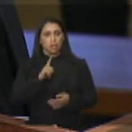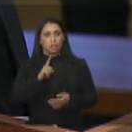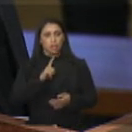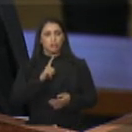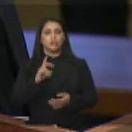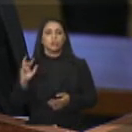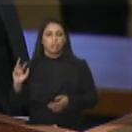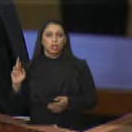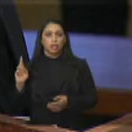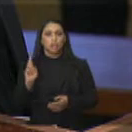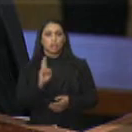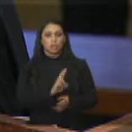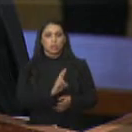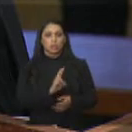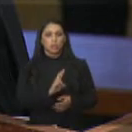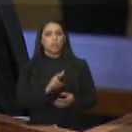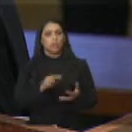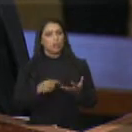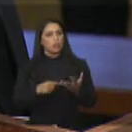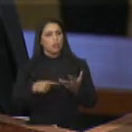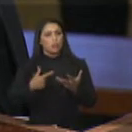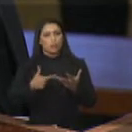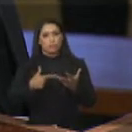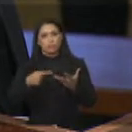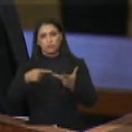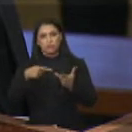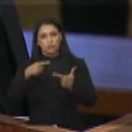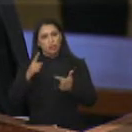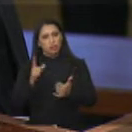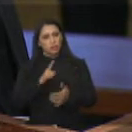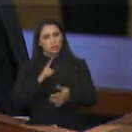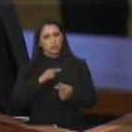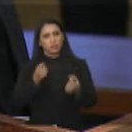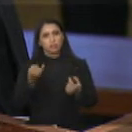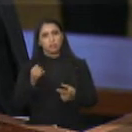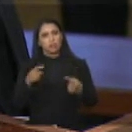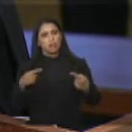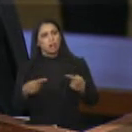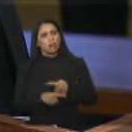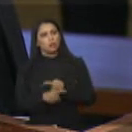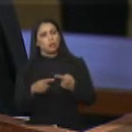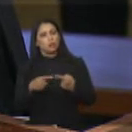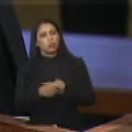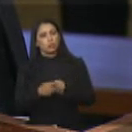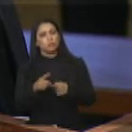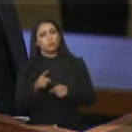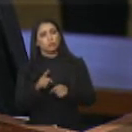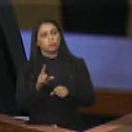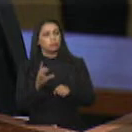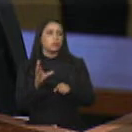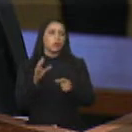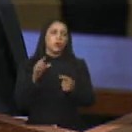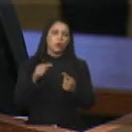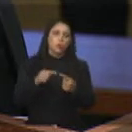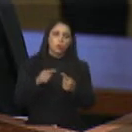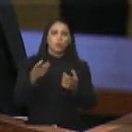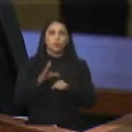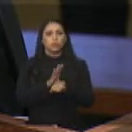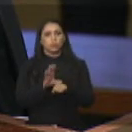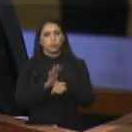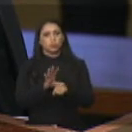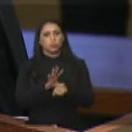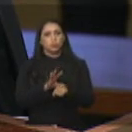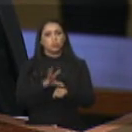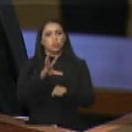enfrentar, em mais de uma ocasião, a constitucionalidade de atos de coleta, armazenamento, transferência